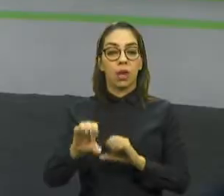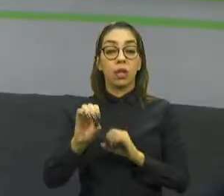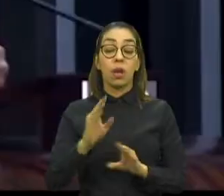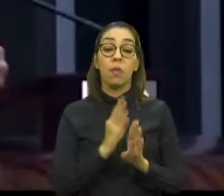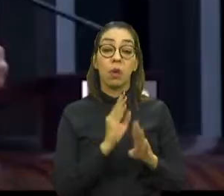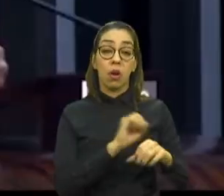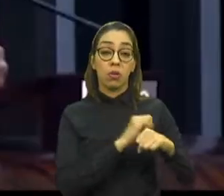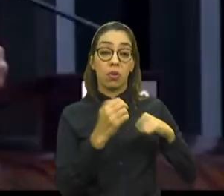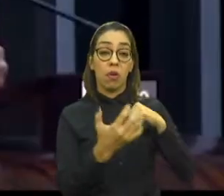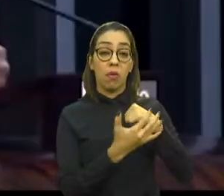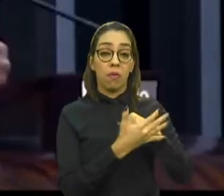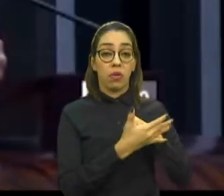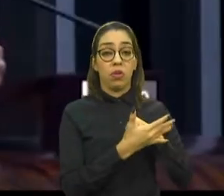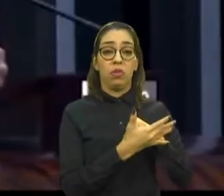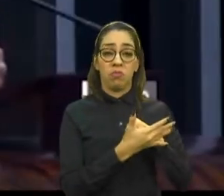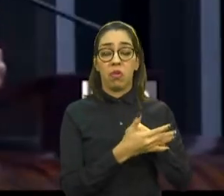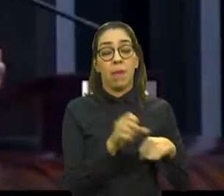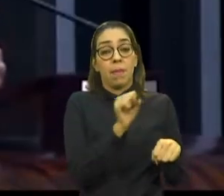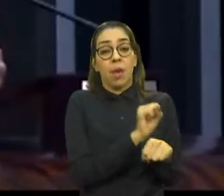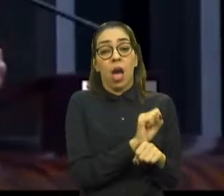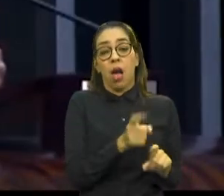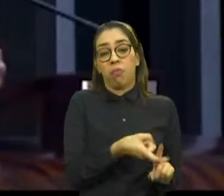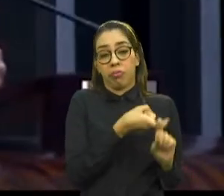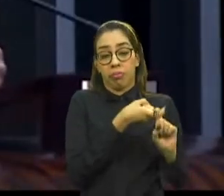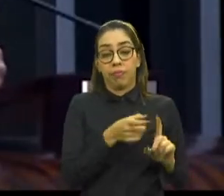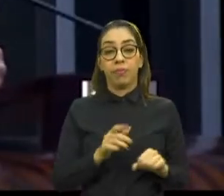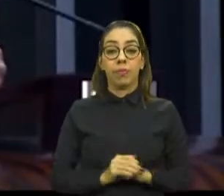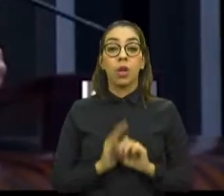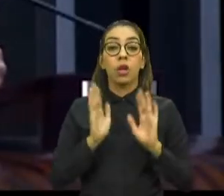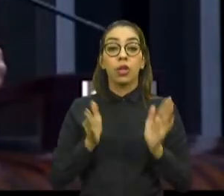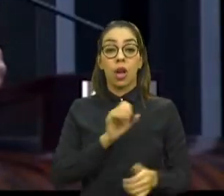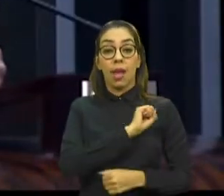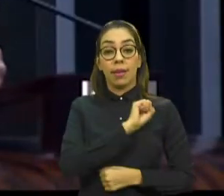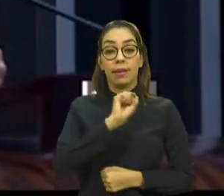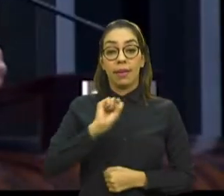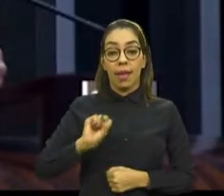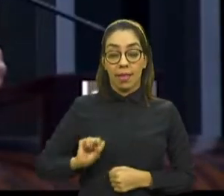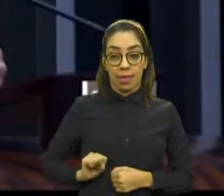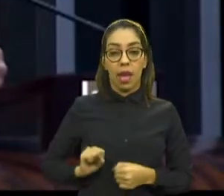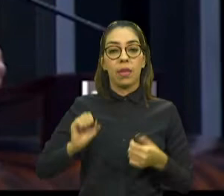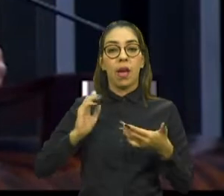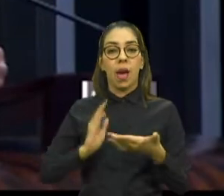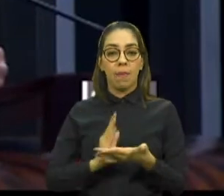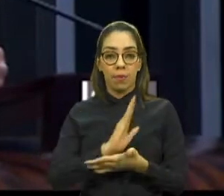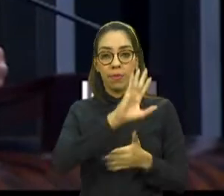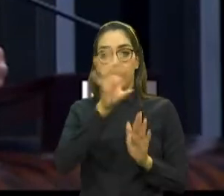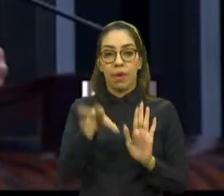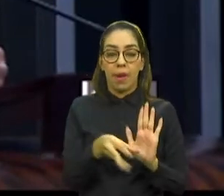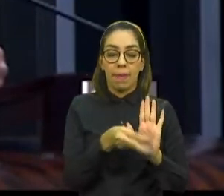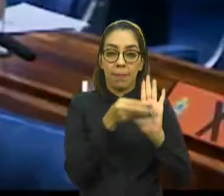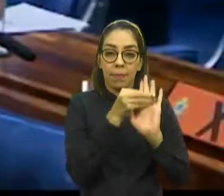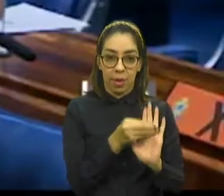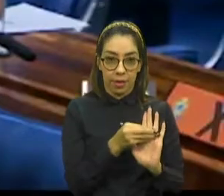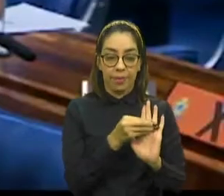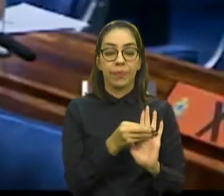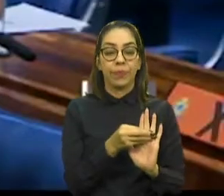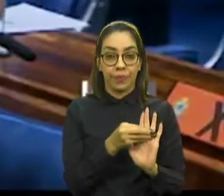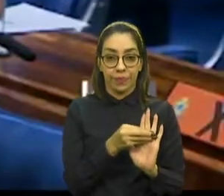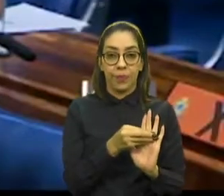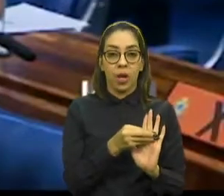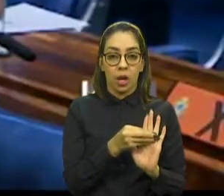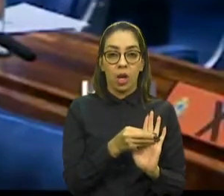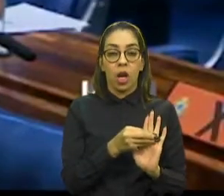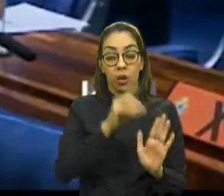pandemia. O Senado aprovou em segundo turno proposta de emenda à Constituição que isenta os gestores da obrigatoriedade